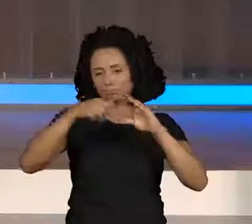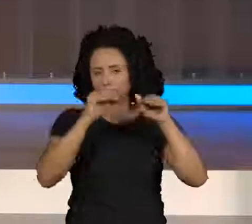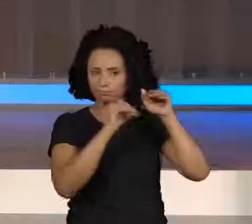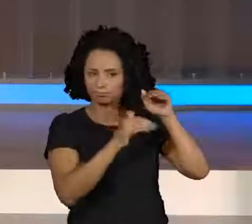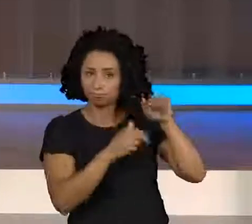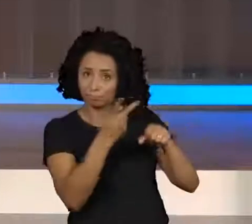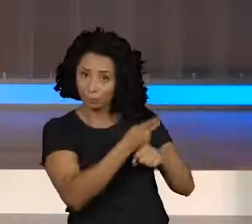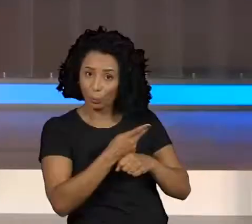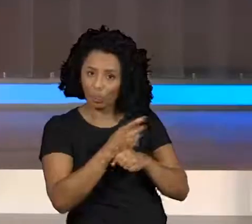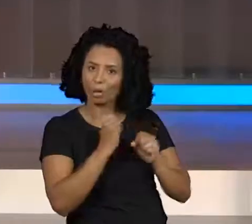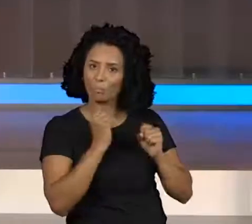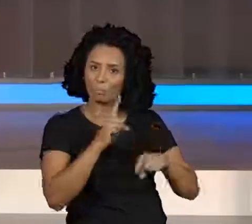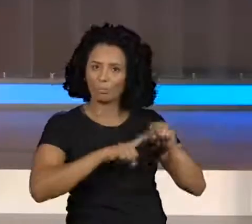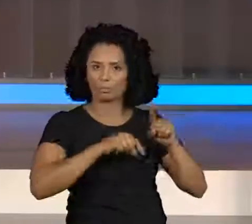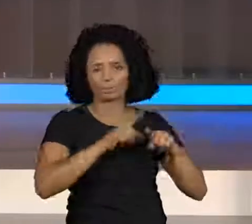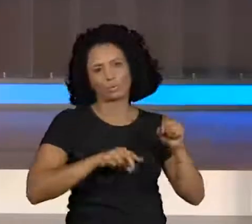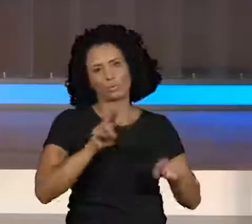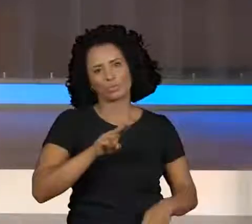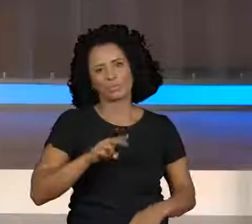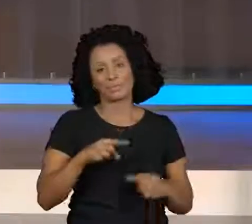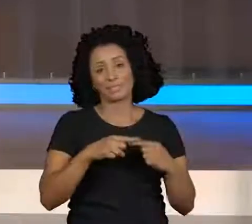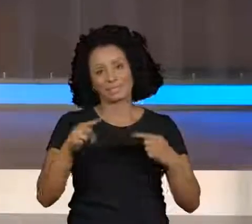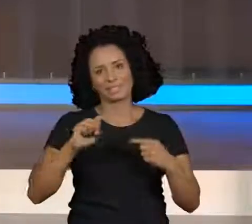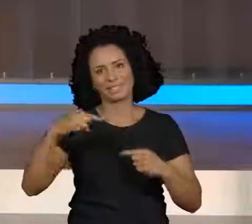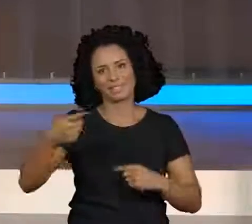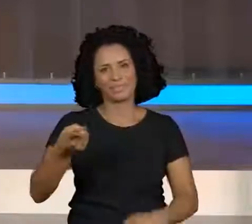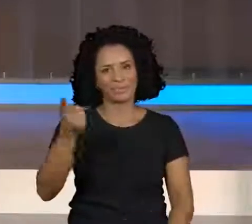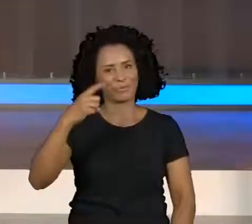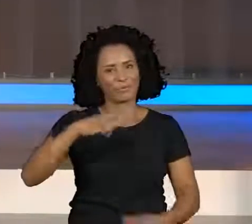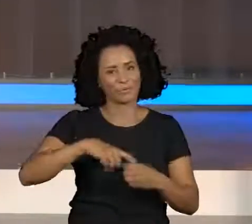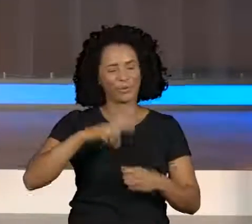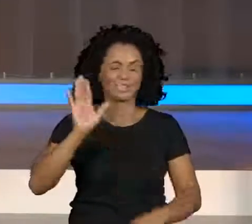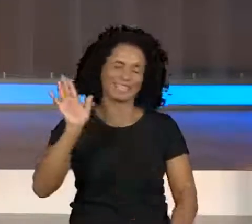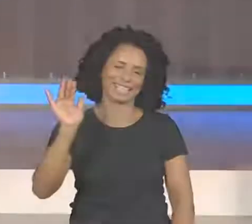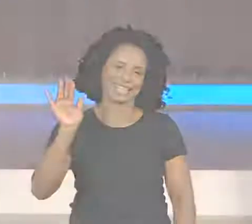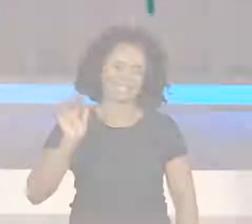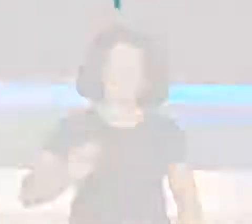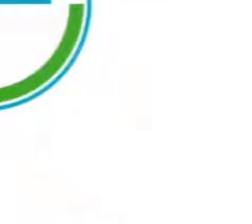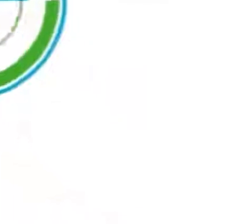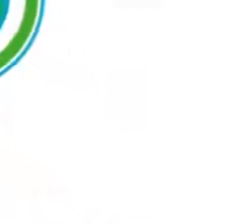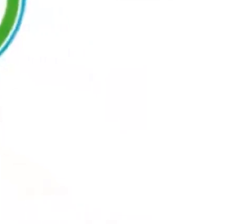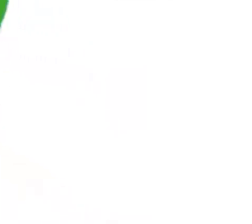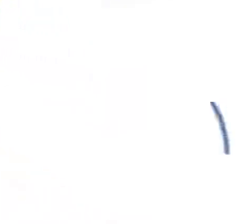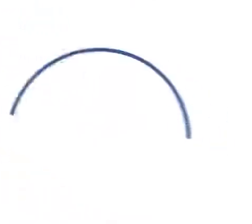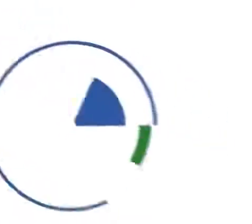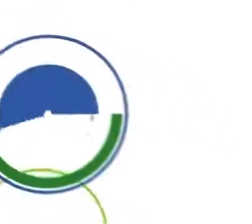ficando por aqui e a semana que vem tem mais aula de ciências. Tchau, tchau!